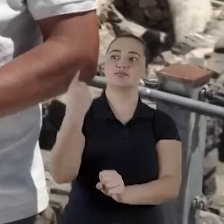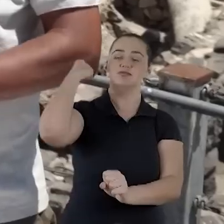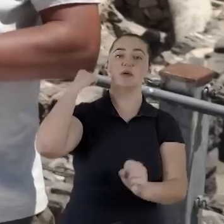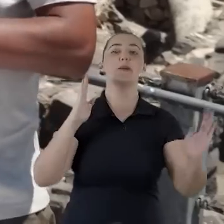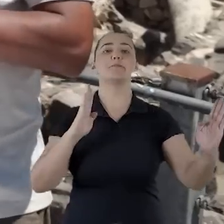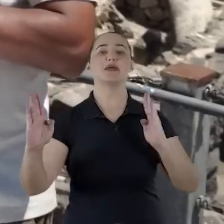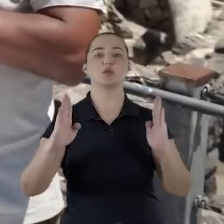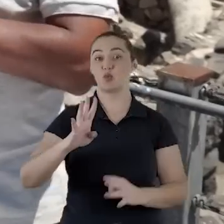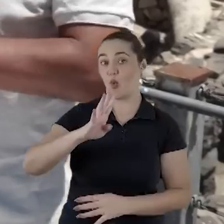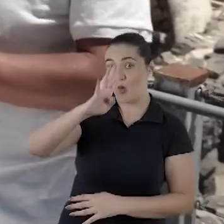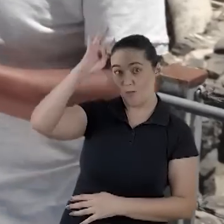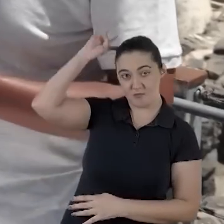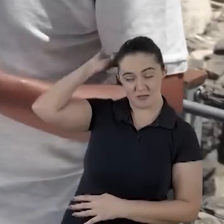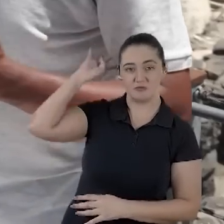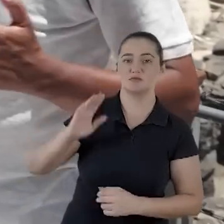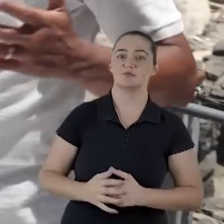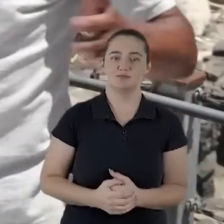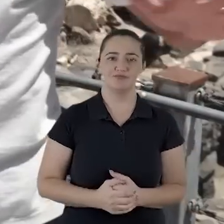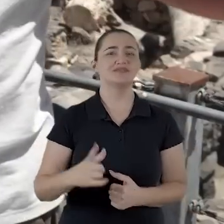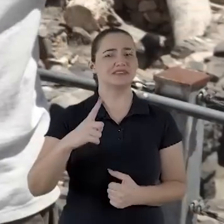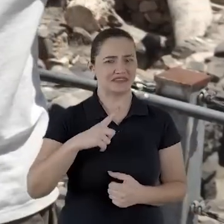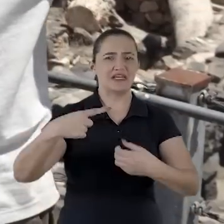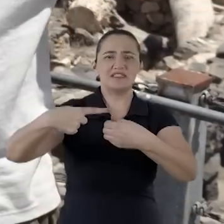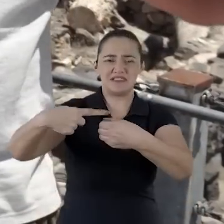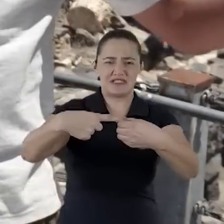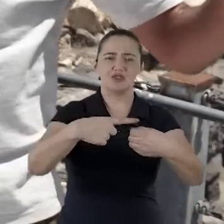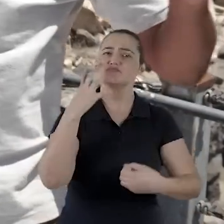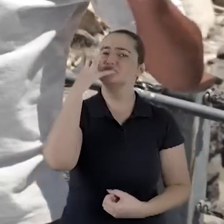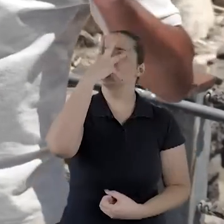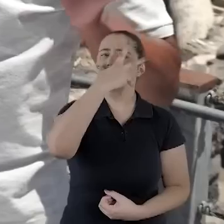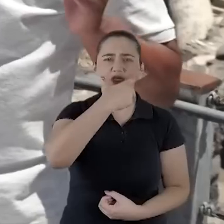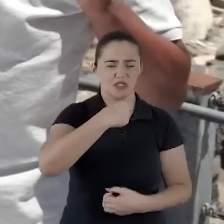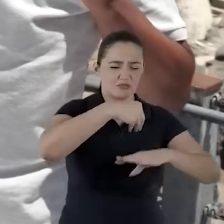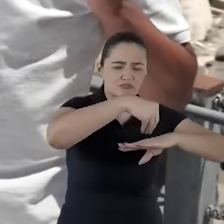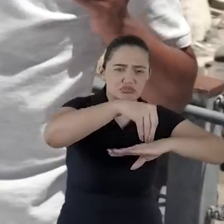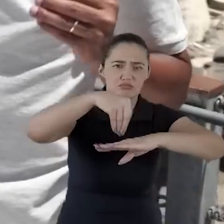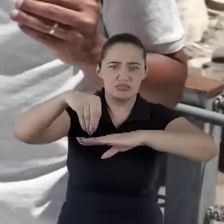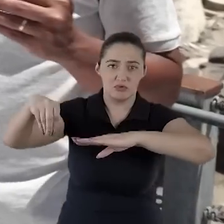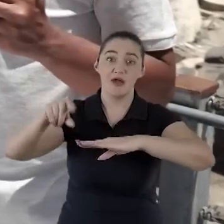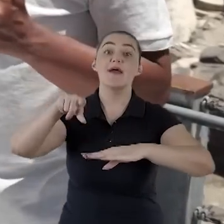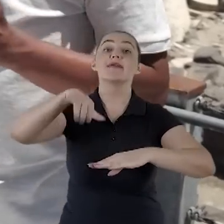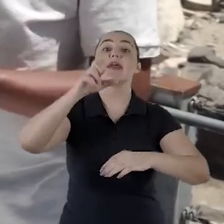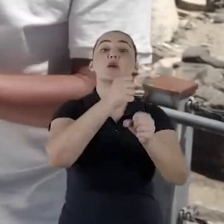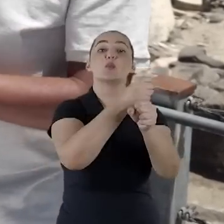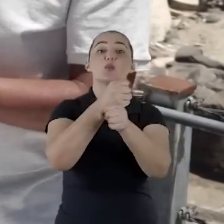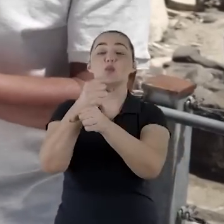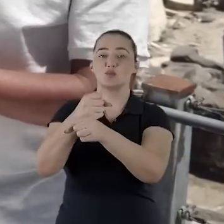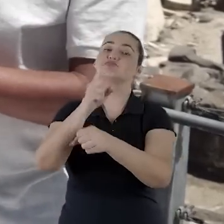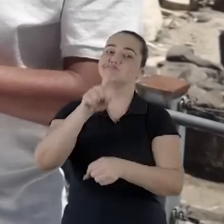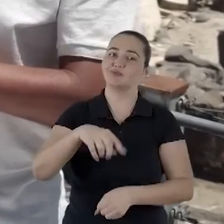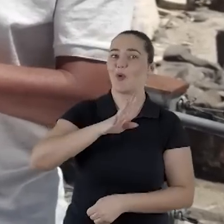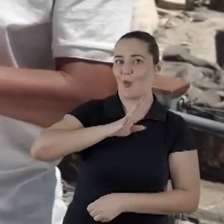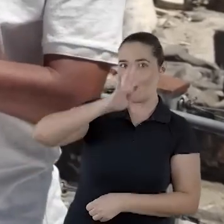romano. E nós temos aqui realmente uma cidade belíssima que foi construída aqui pelos romanos. E nós sabemos